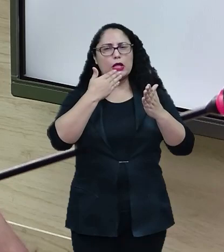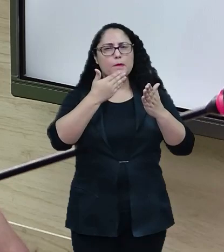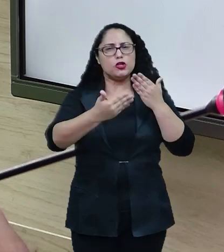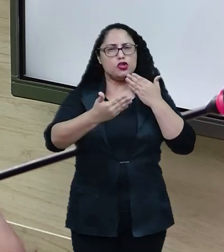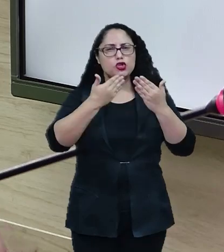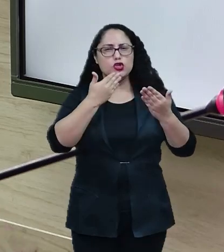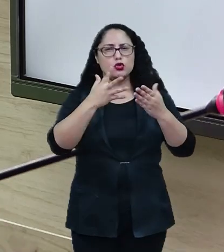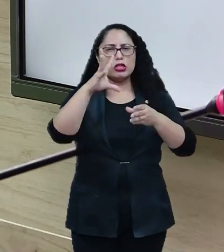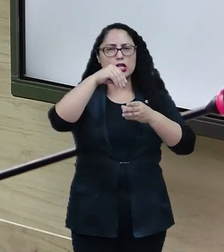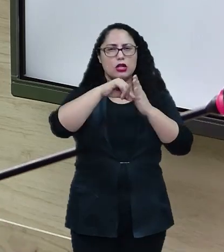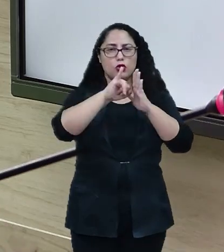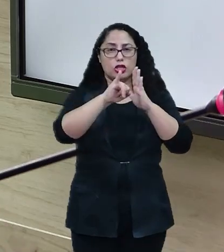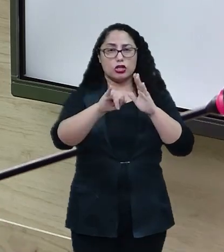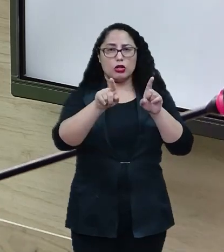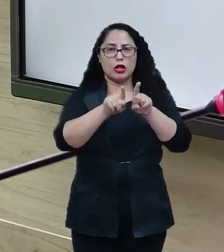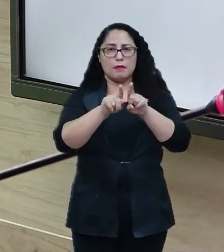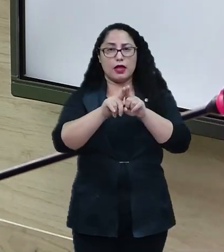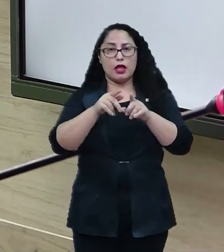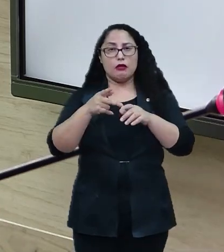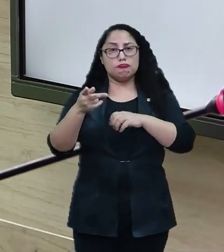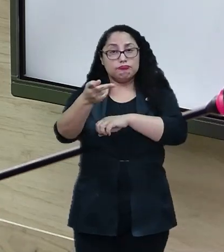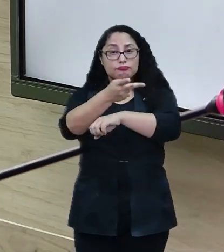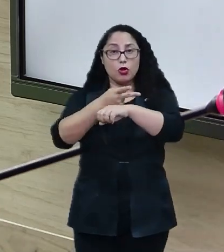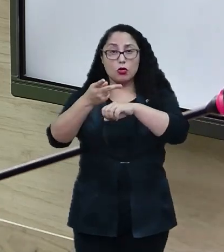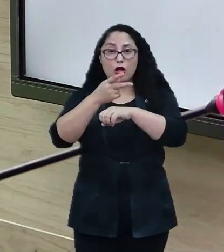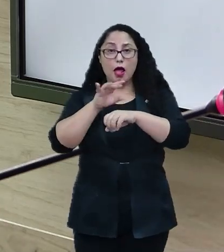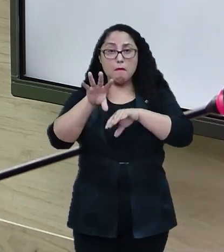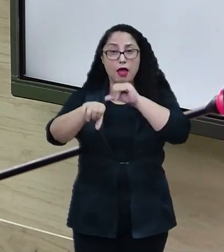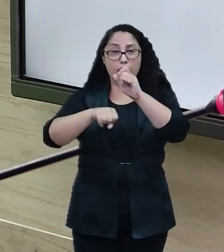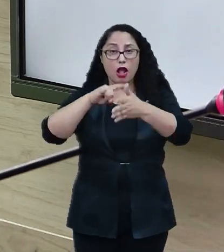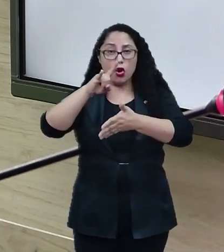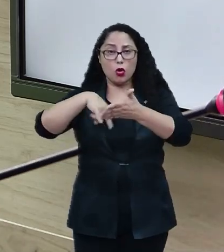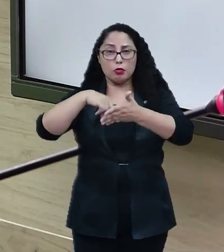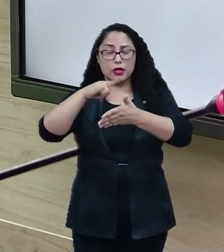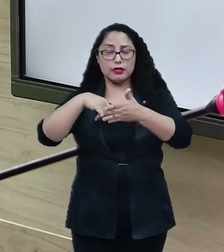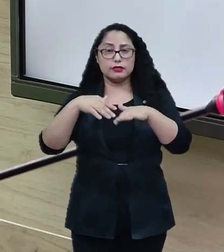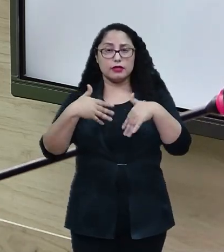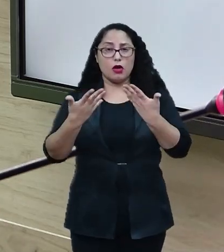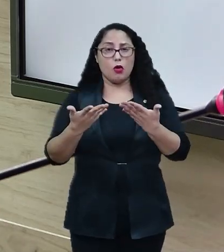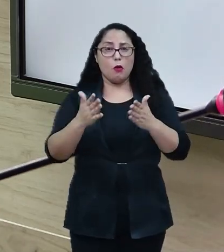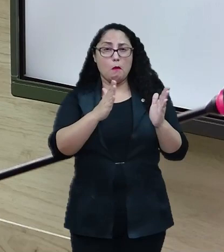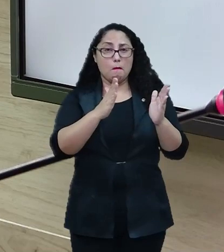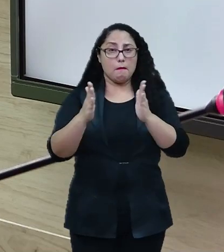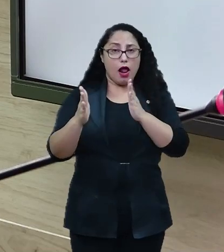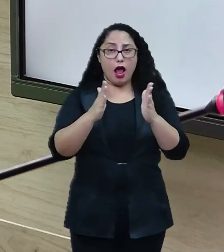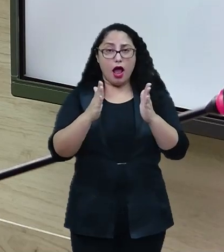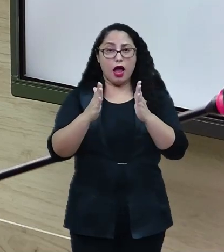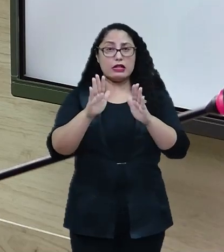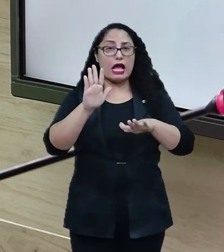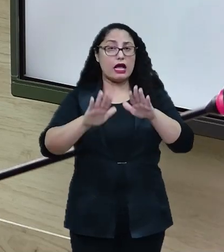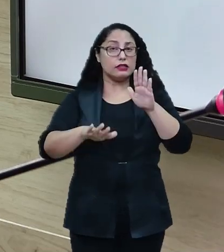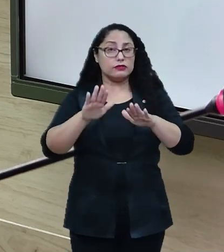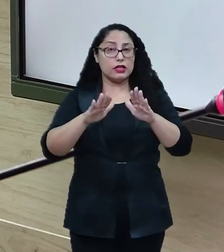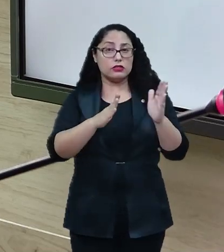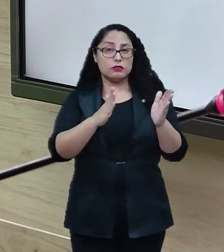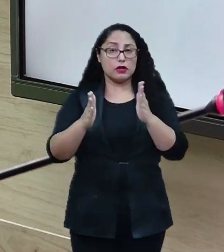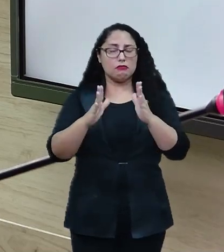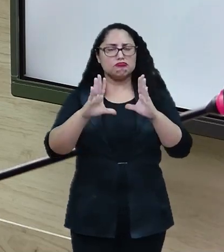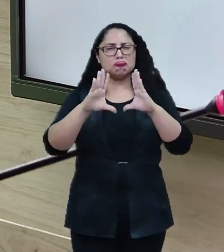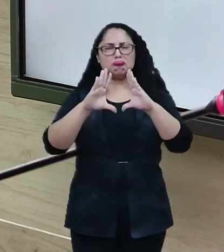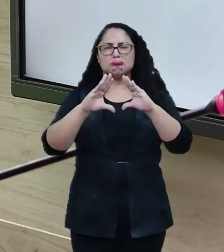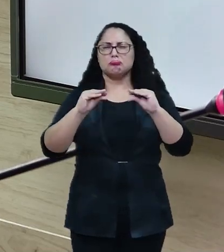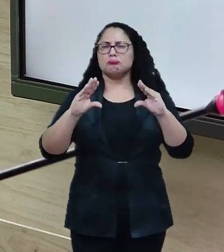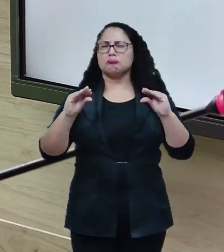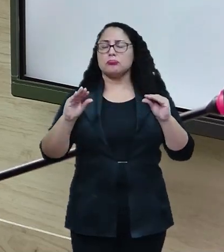solicitado e correr atrás, né, de levantar essa documentação. O prazo, às vezes o prazo é